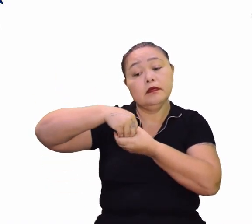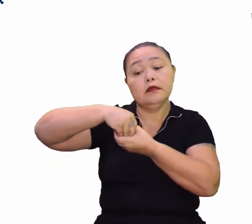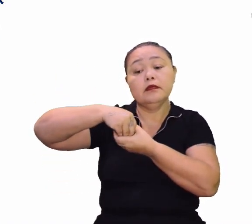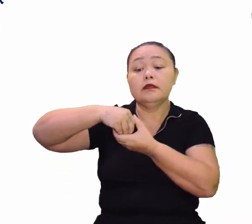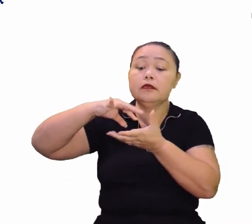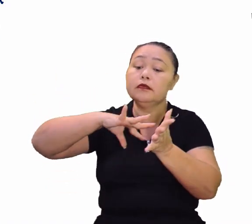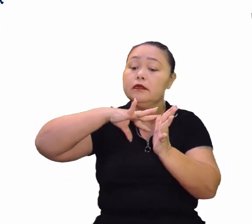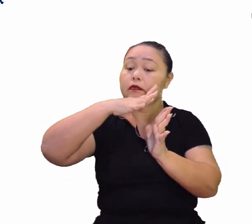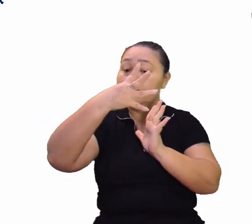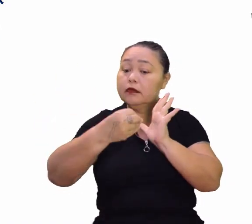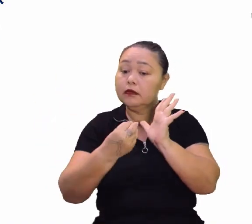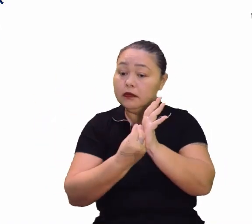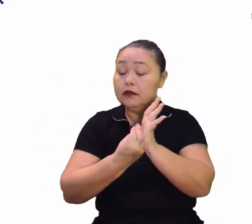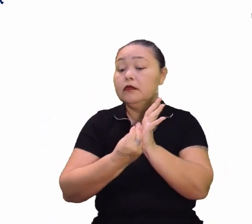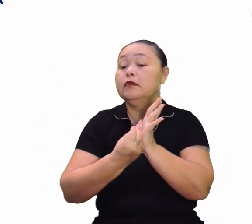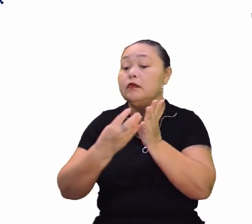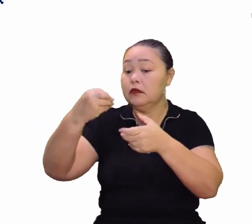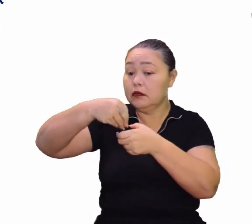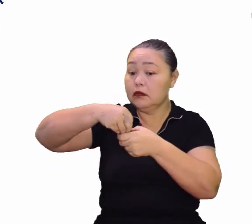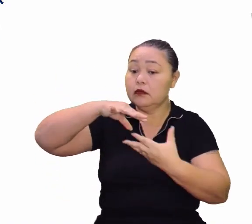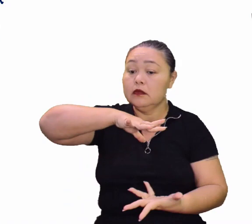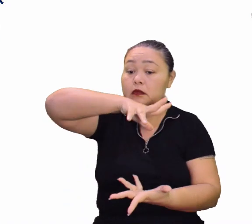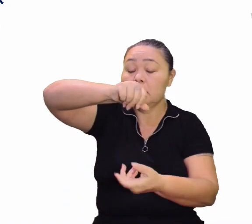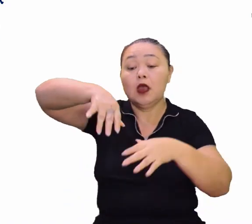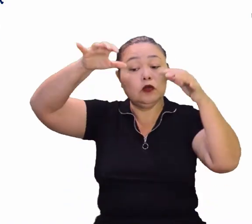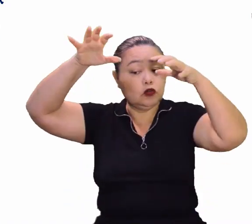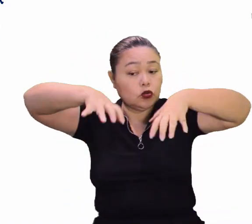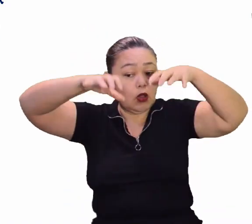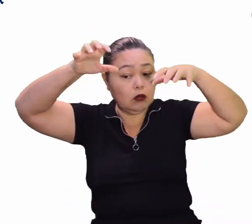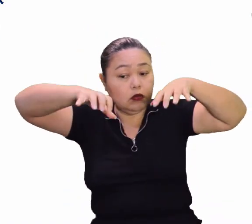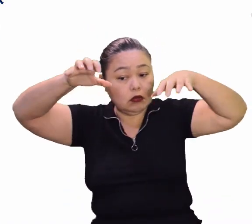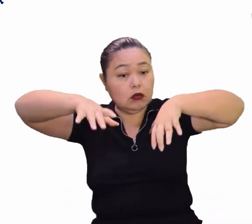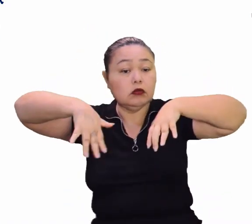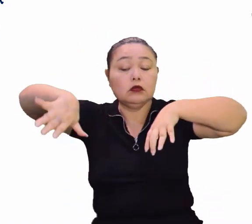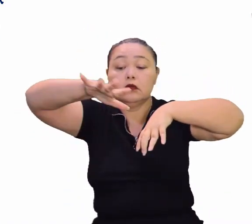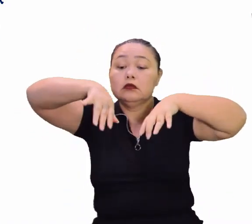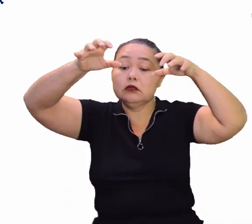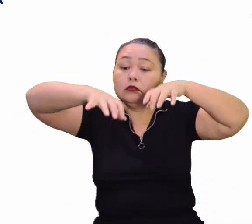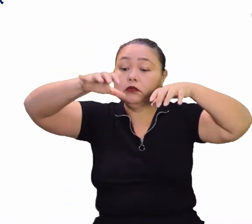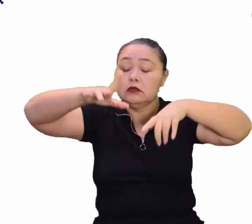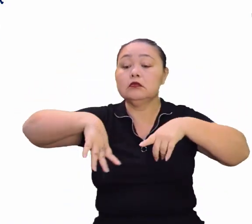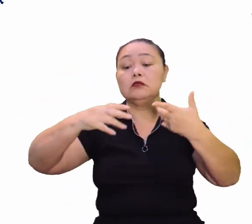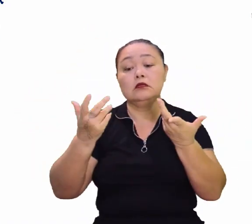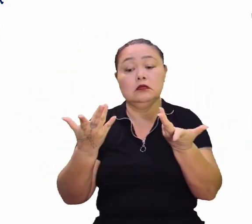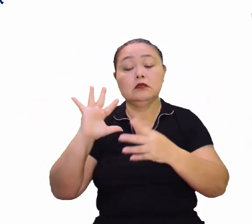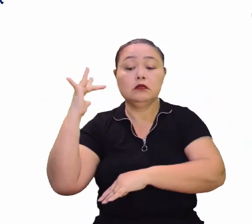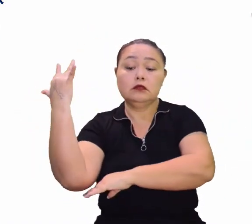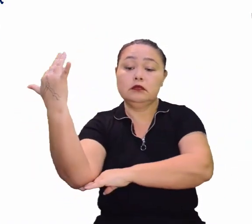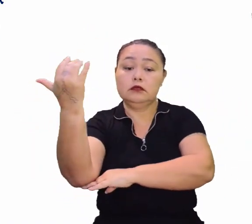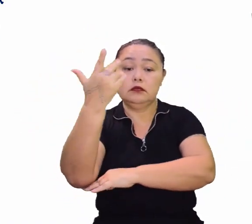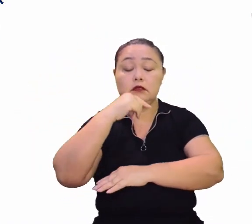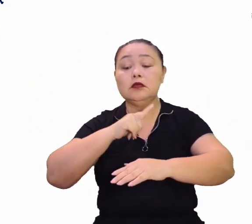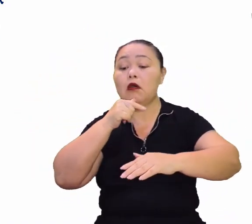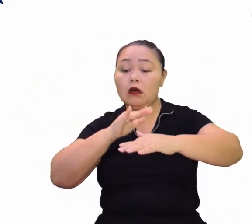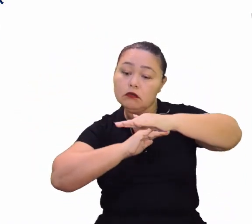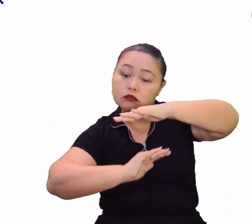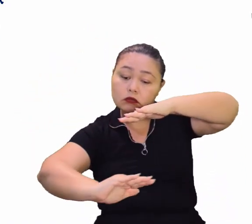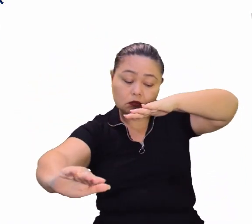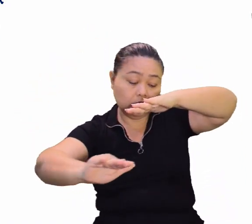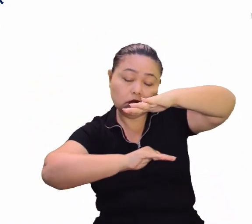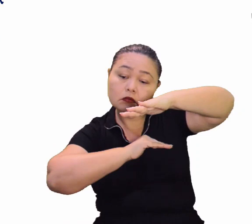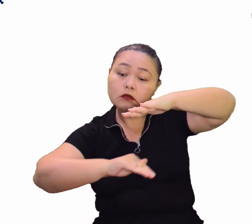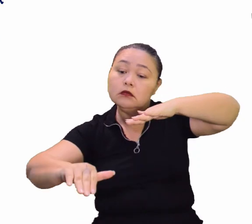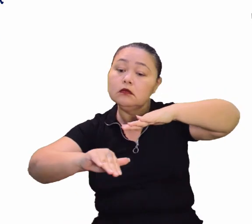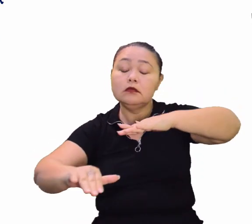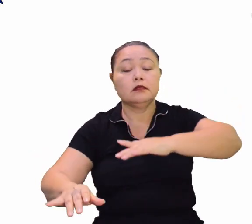maior bacia hidrográfica do mundo. Muito bem. Isso chove muito mais nessa região Amazônia. Exato. Porque são águas subterrâneas, né? Exatamente.